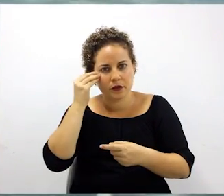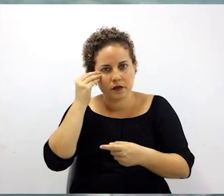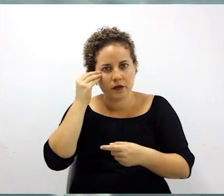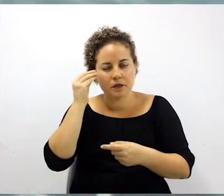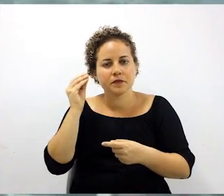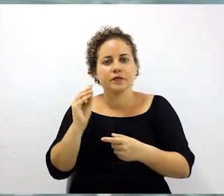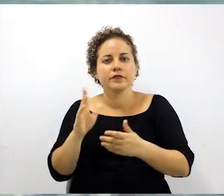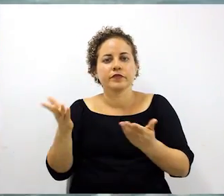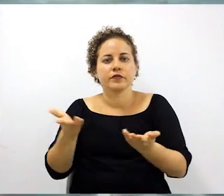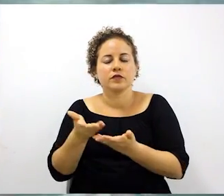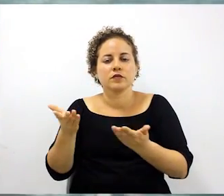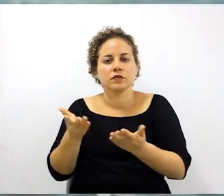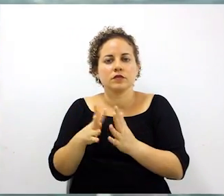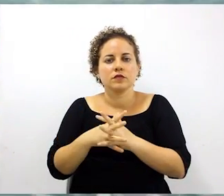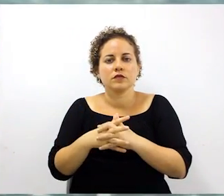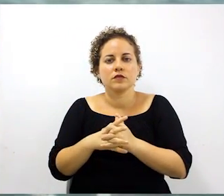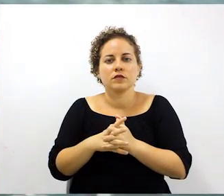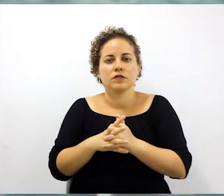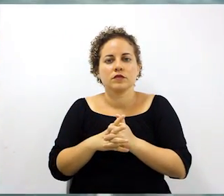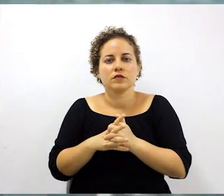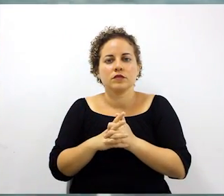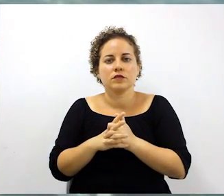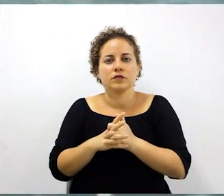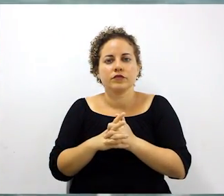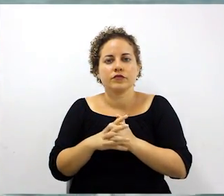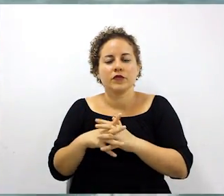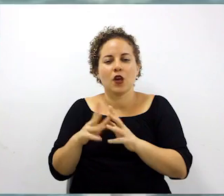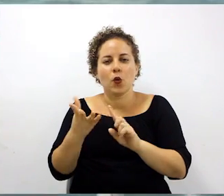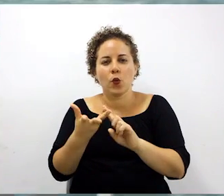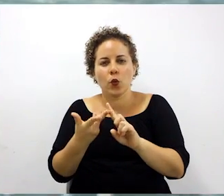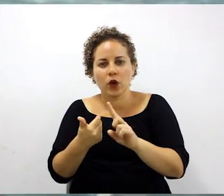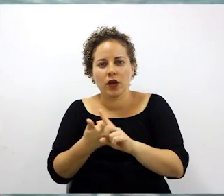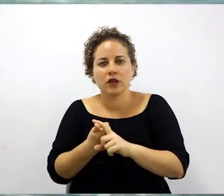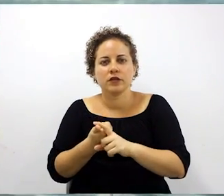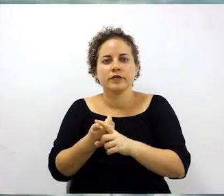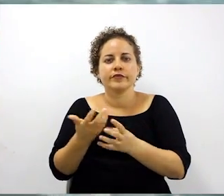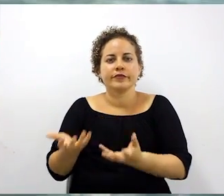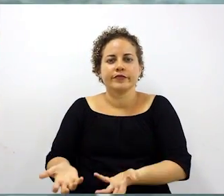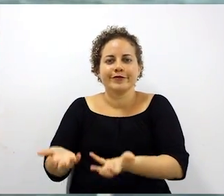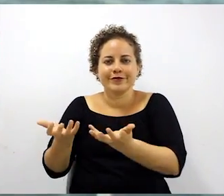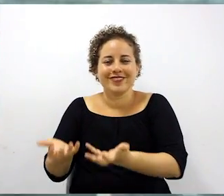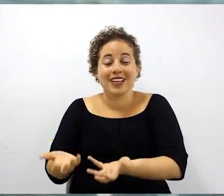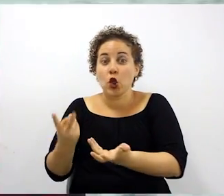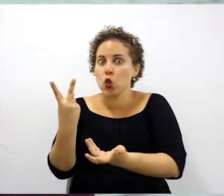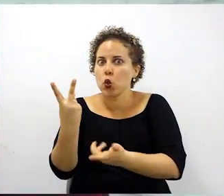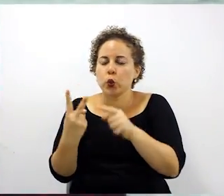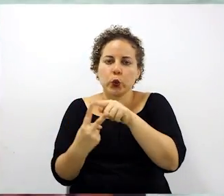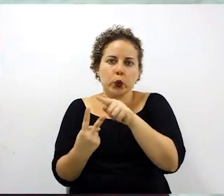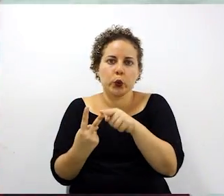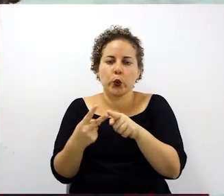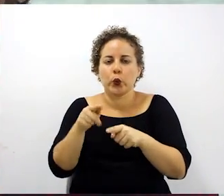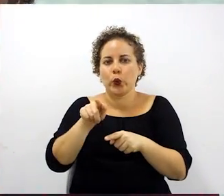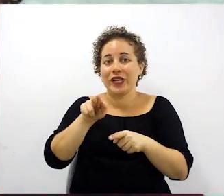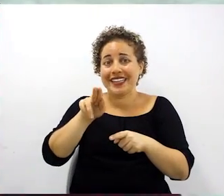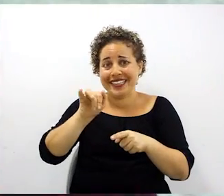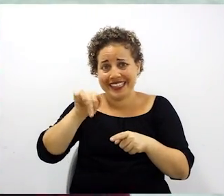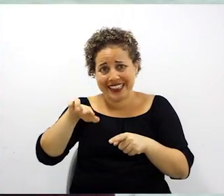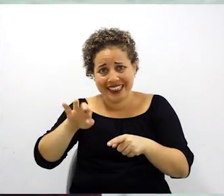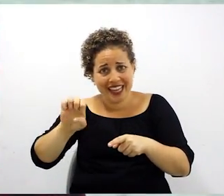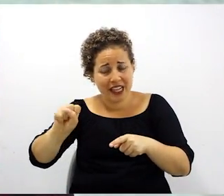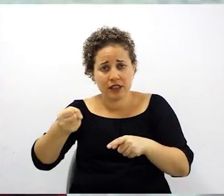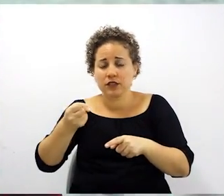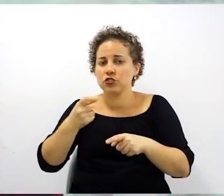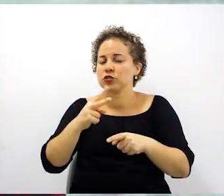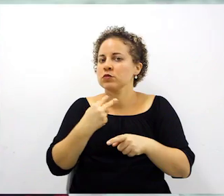deve observar, é o seguinte: o levantamento de carga não pode ser feito por 2 guindastes, a menos que